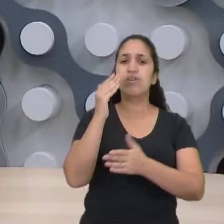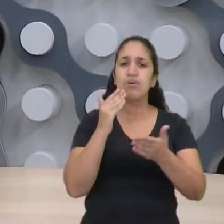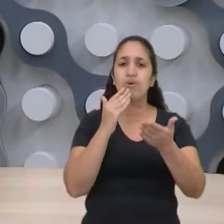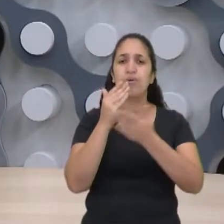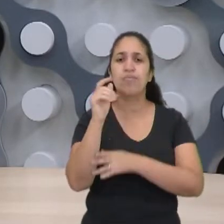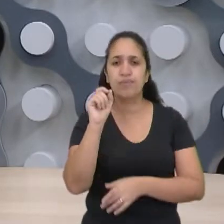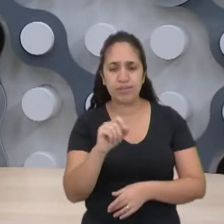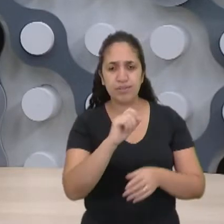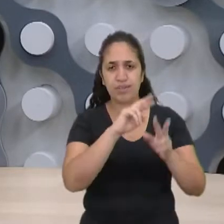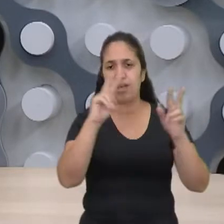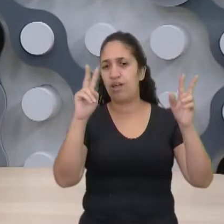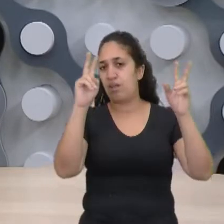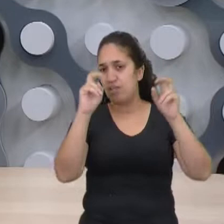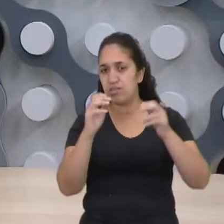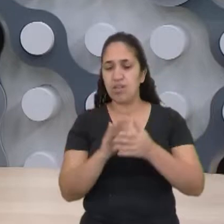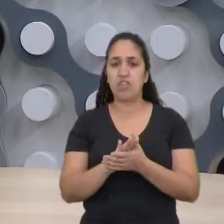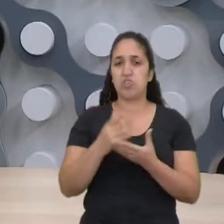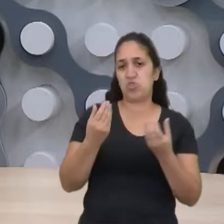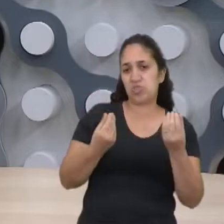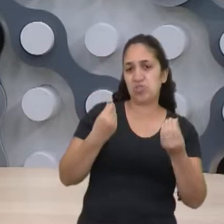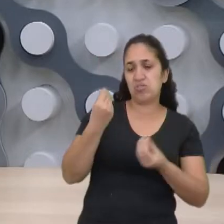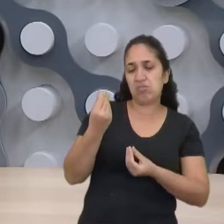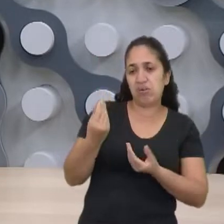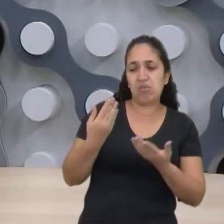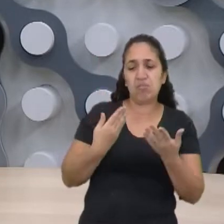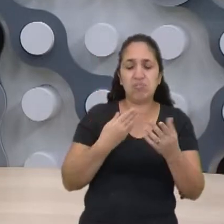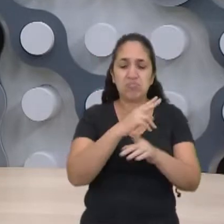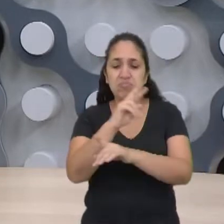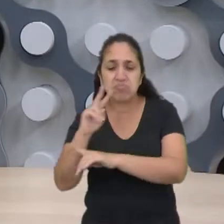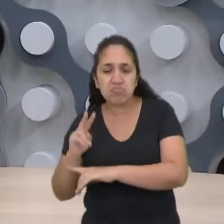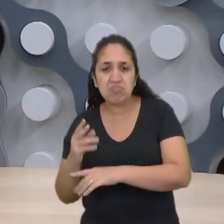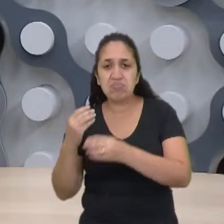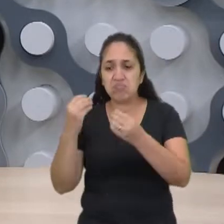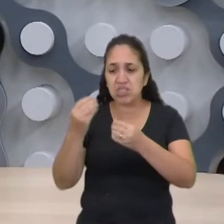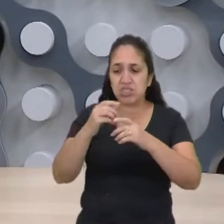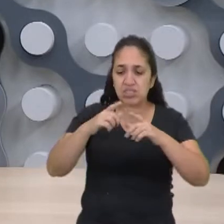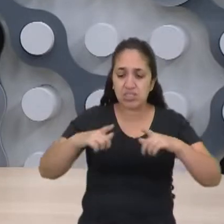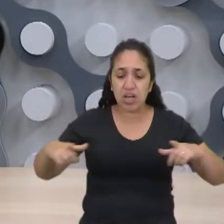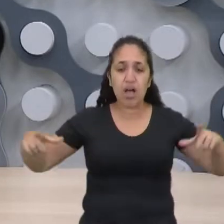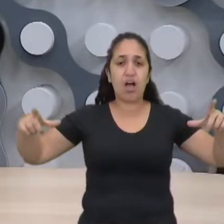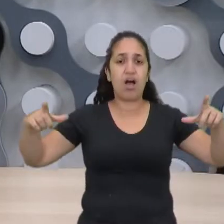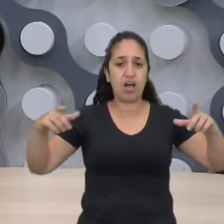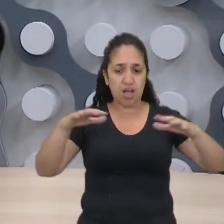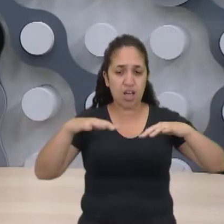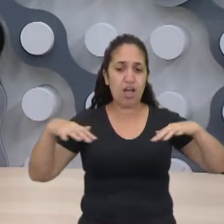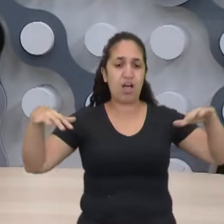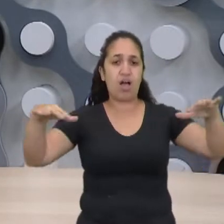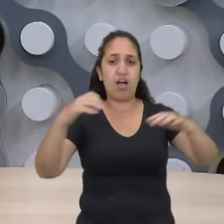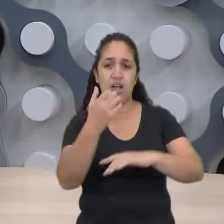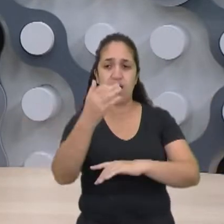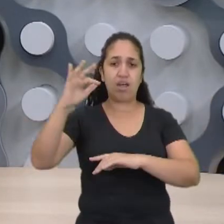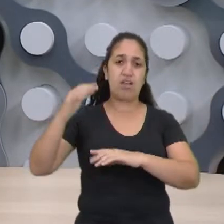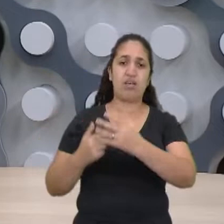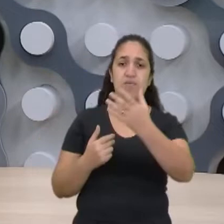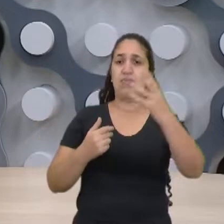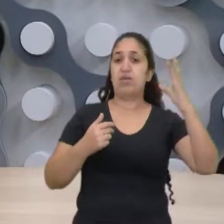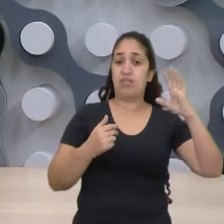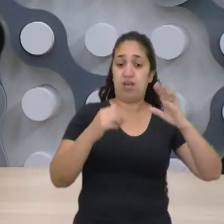em assuntos aí de unidades de conservação, das dimensões, né, que são a dimensão ambiental, a